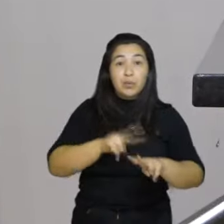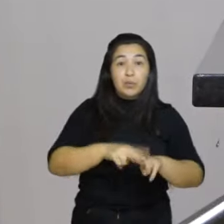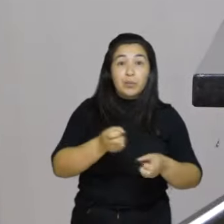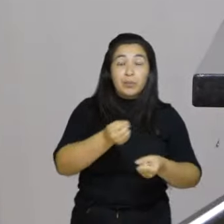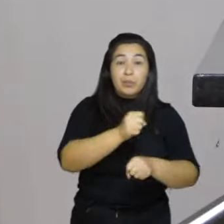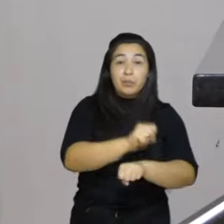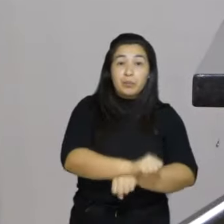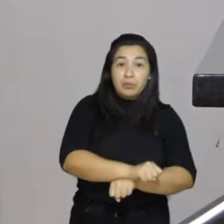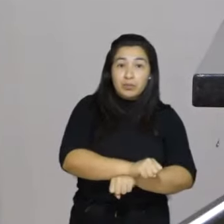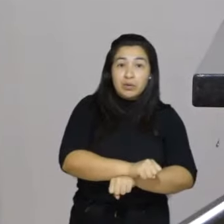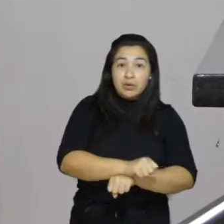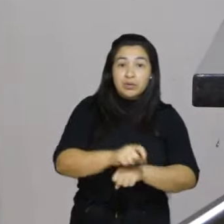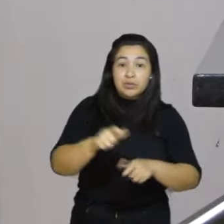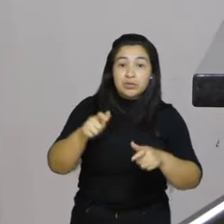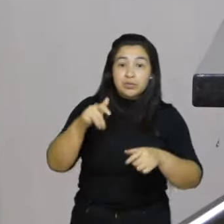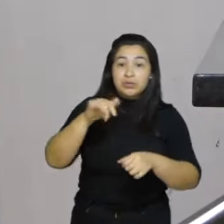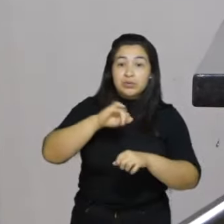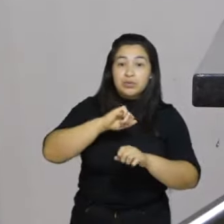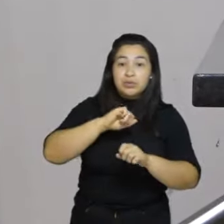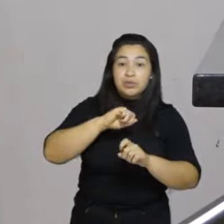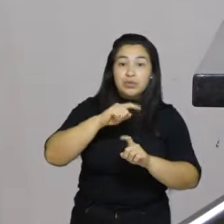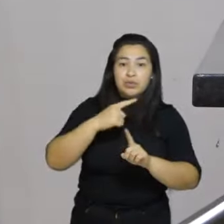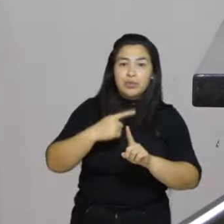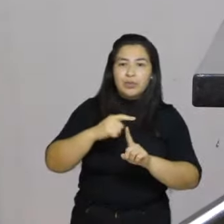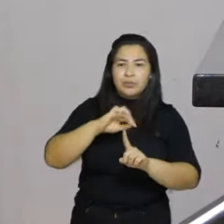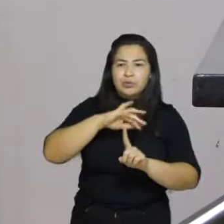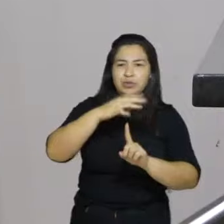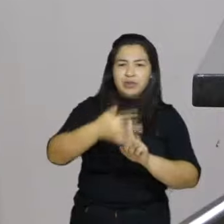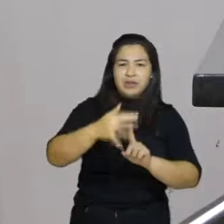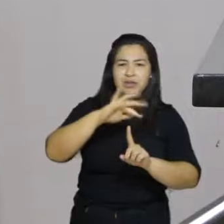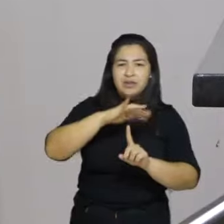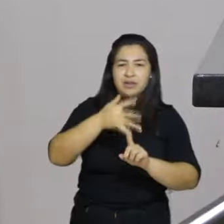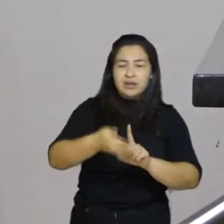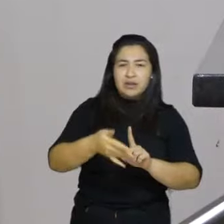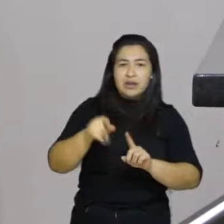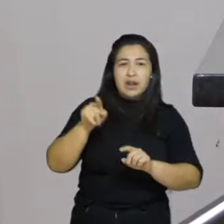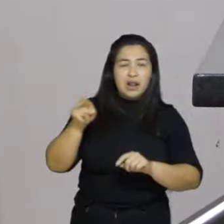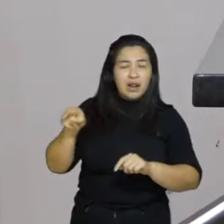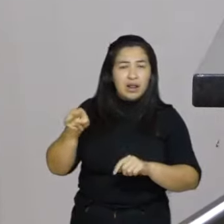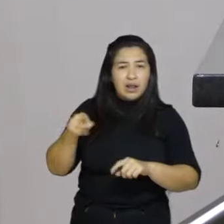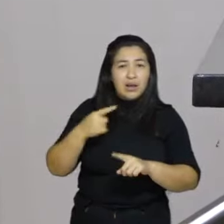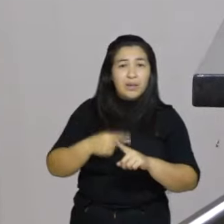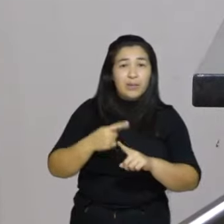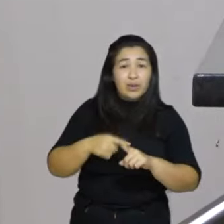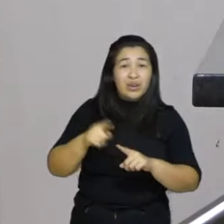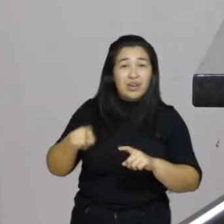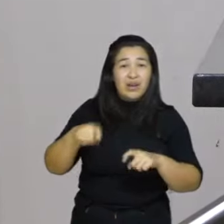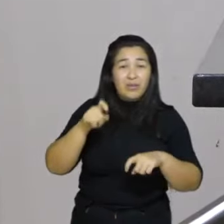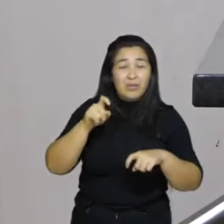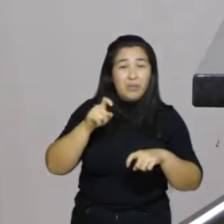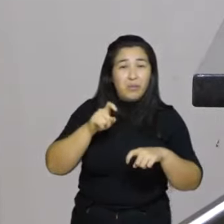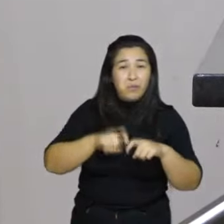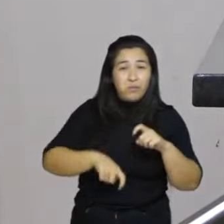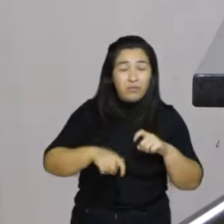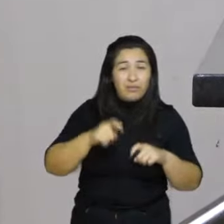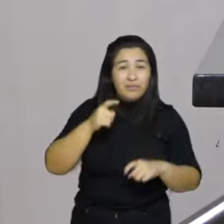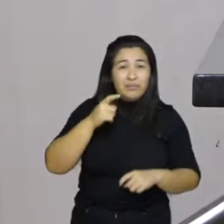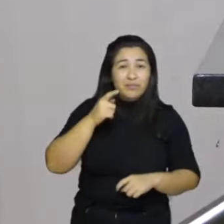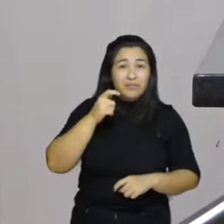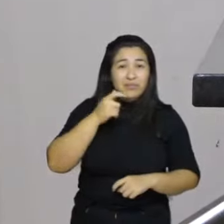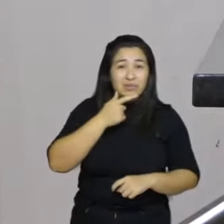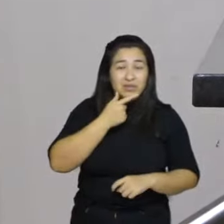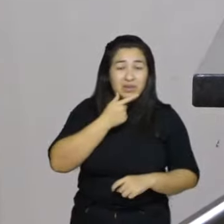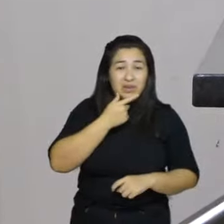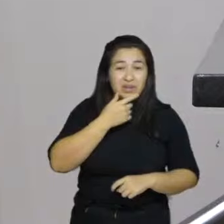exploração sexual pedofilia esse cara ele foi preso em Joinville com vasto